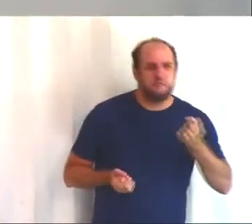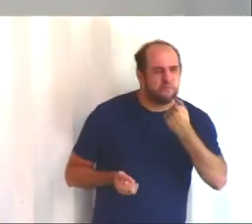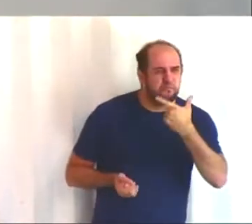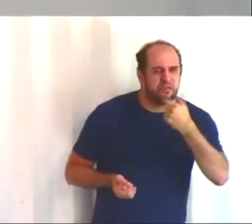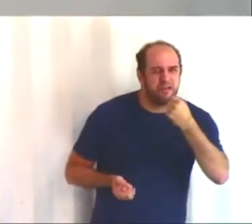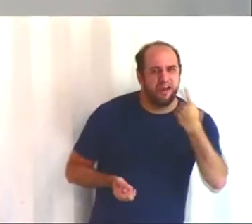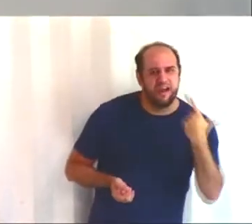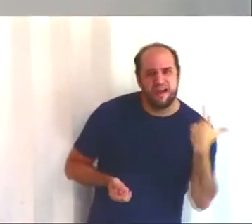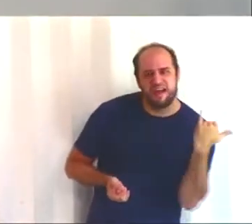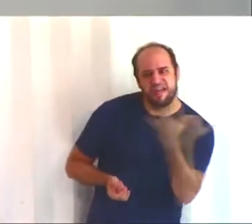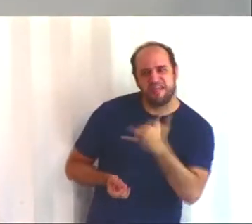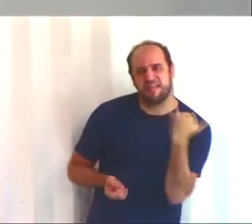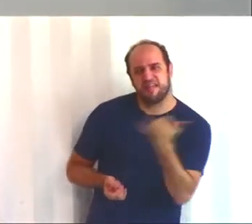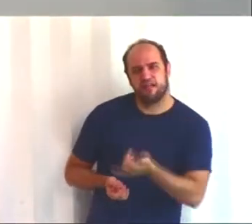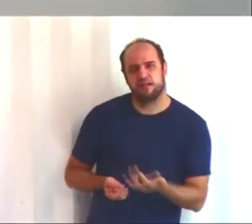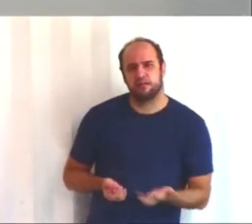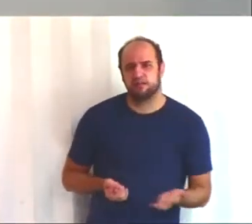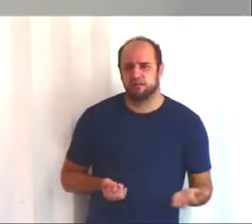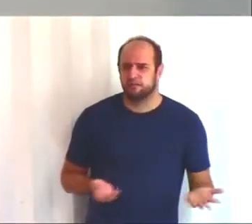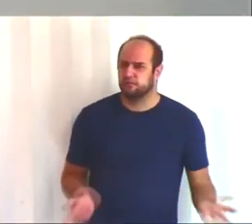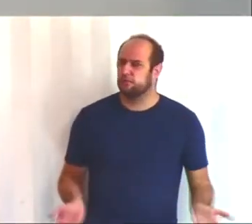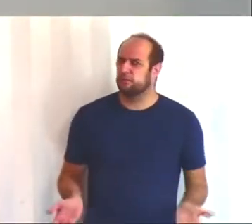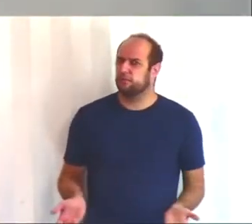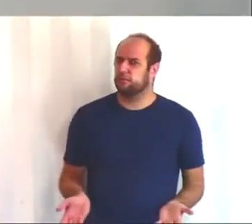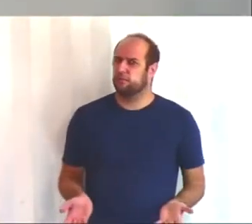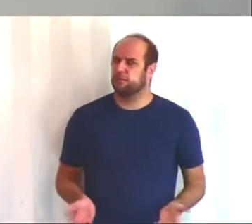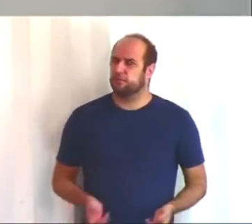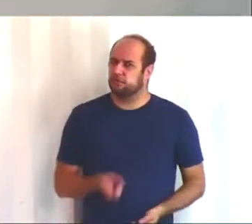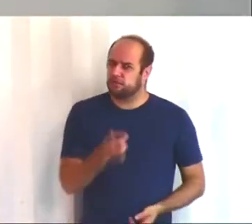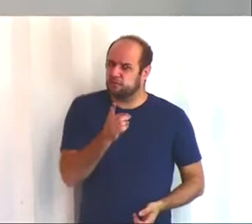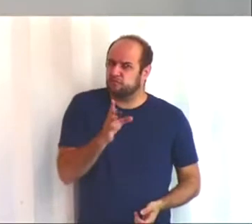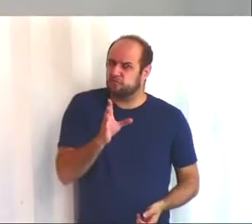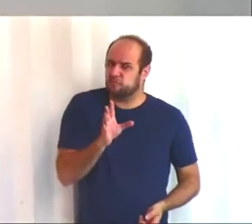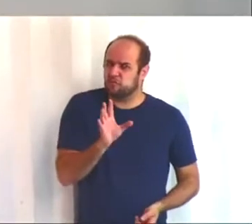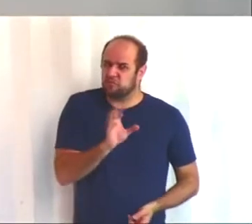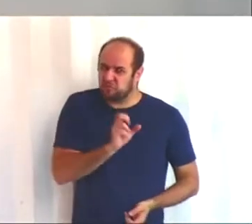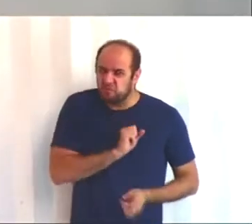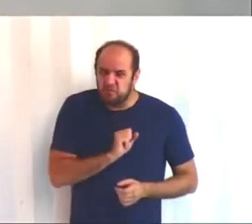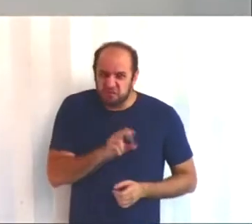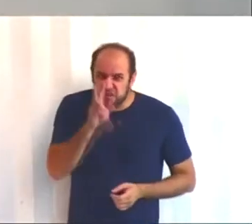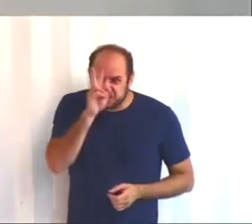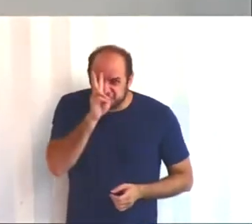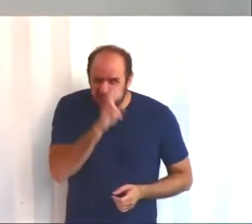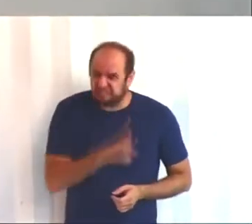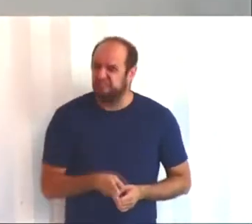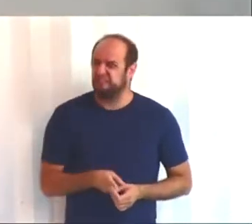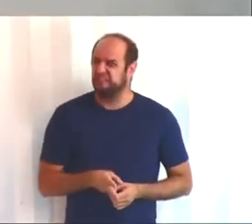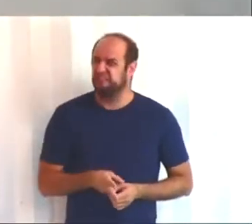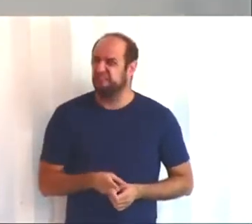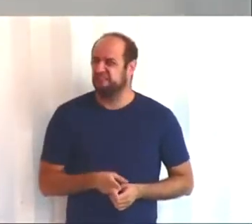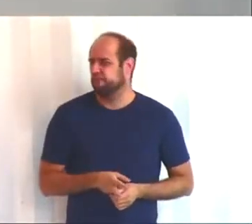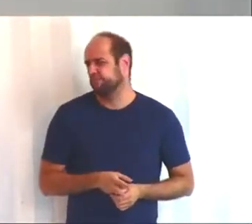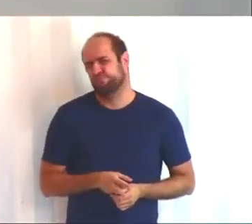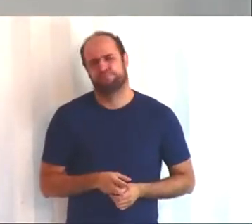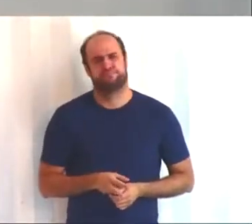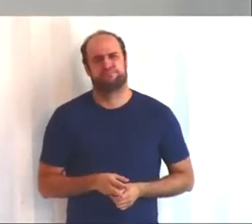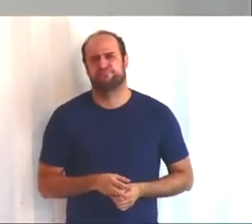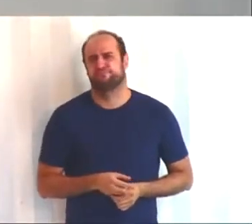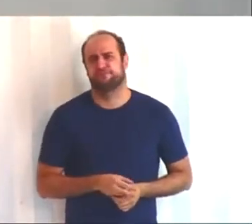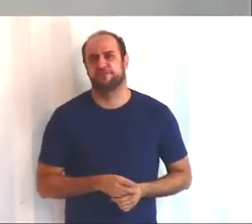cuidado dela. Você não gostaria jamais de conhecer uma história assim. Deus está